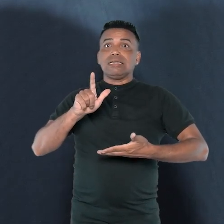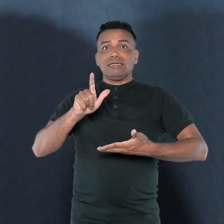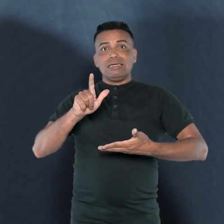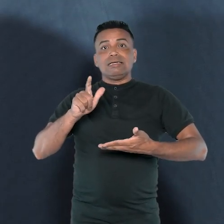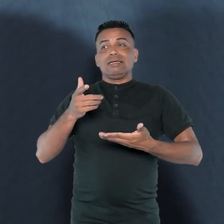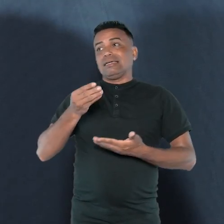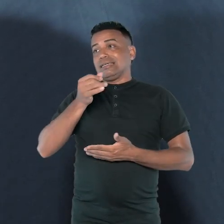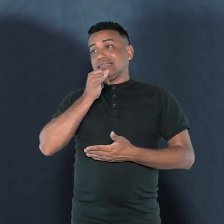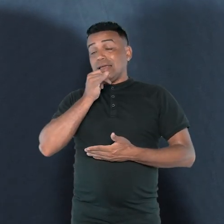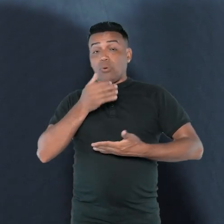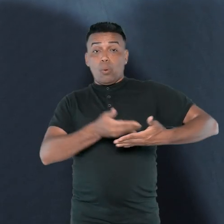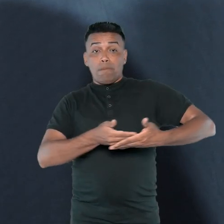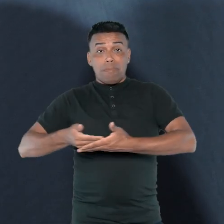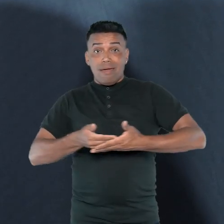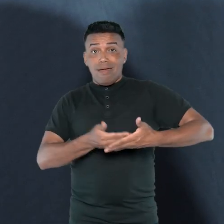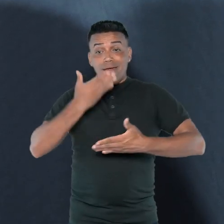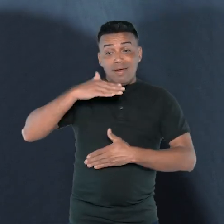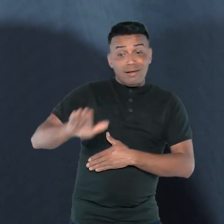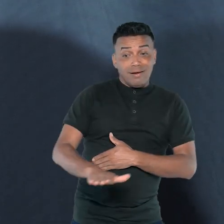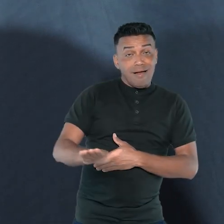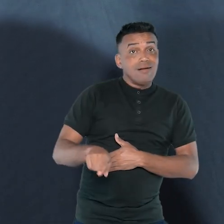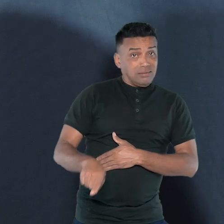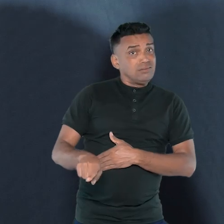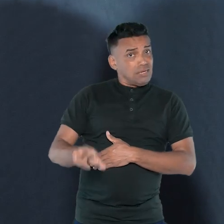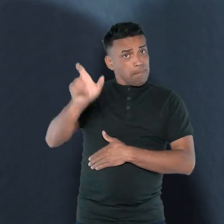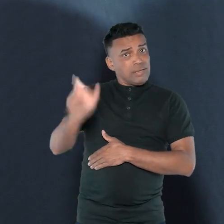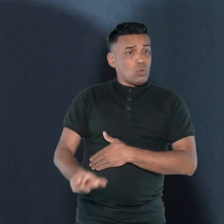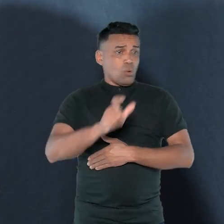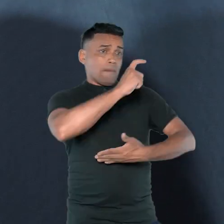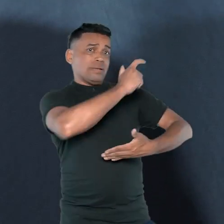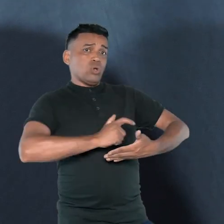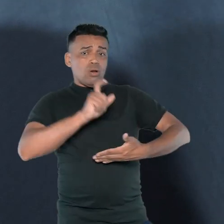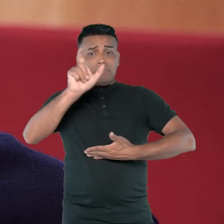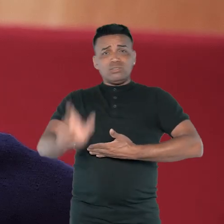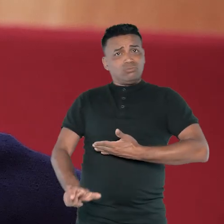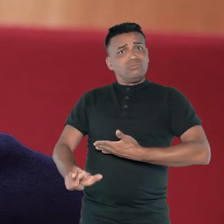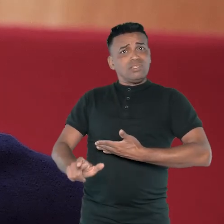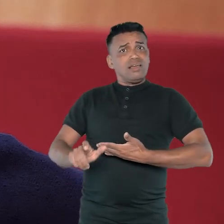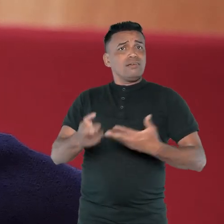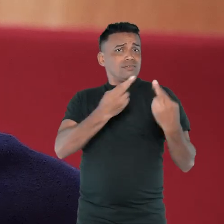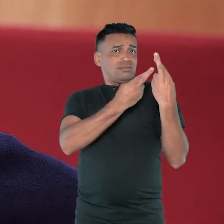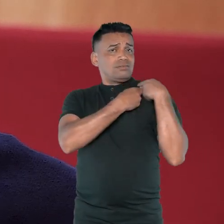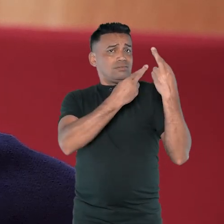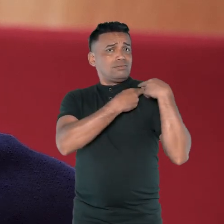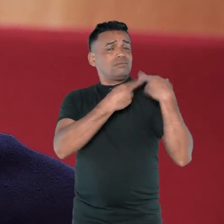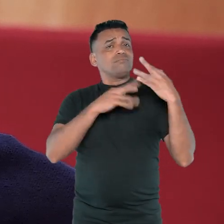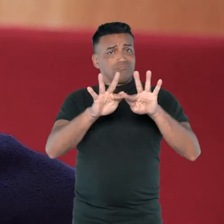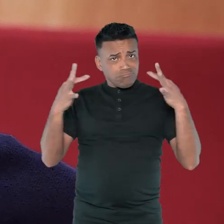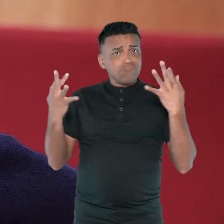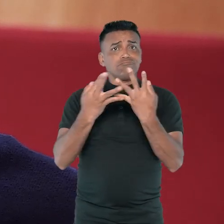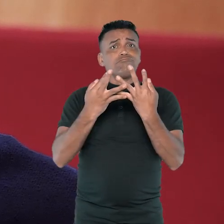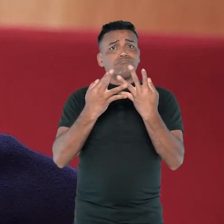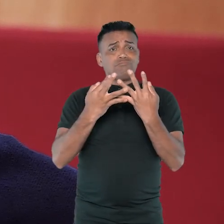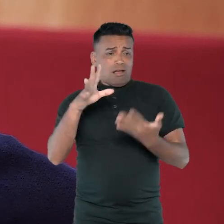tem que supor no bebê e na criança um sujeito, né? A gente tem um papel ético da família também,